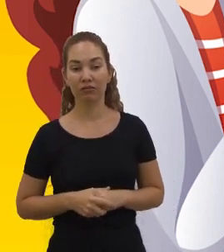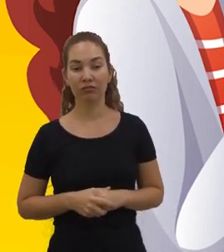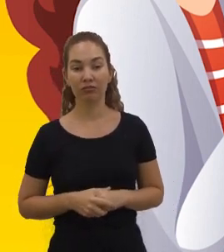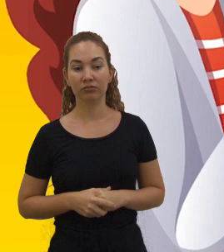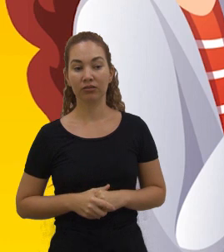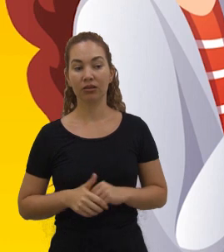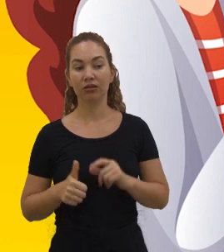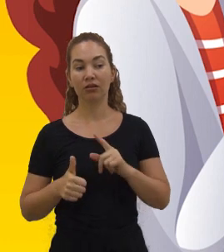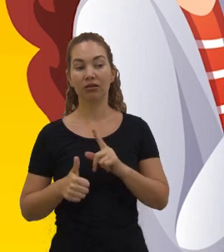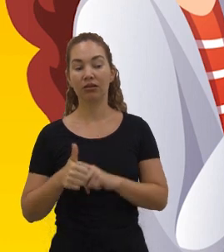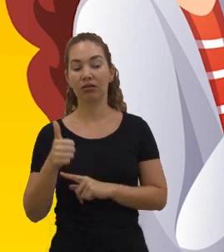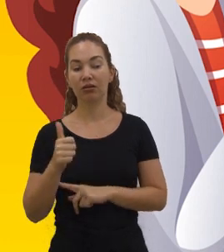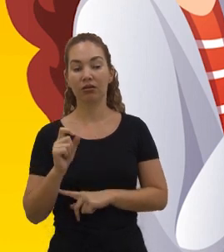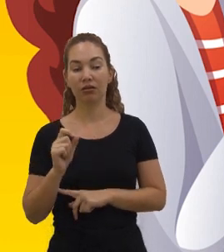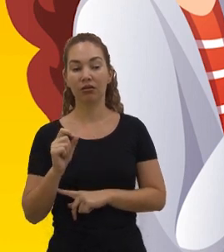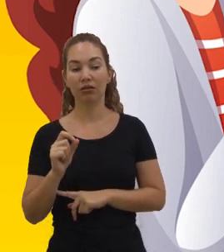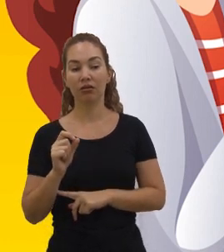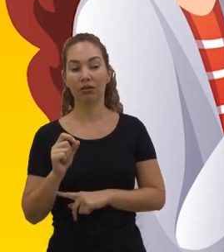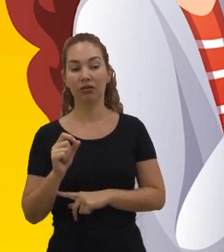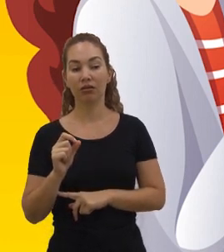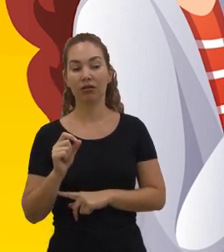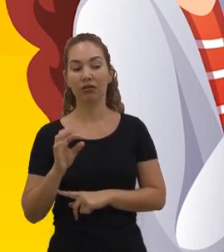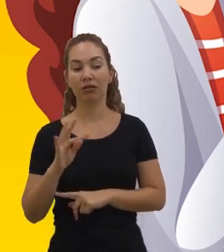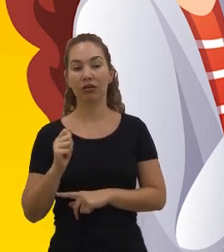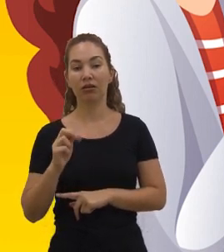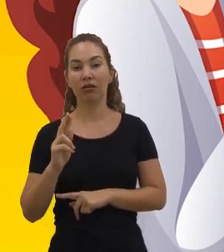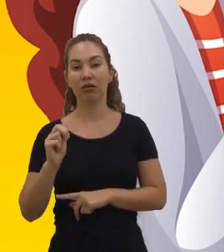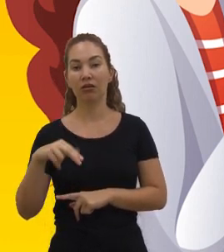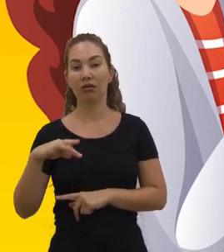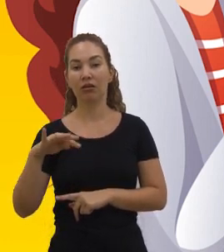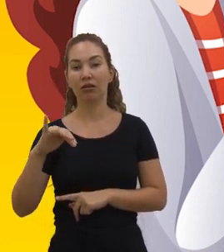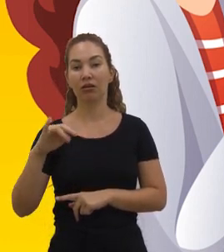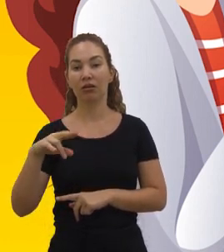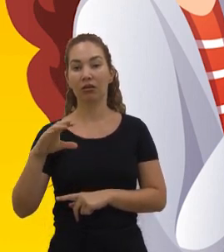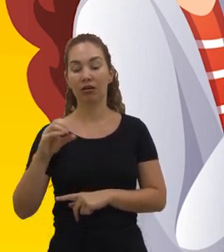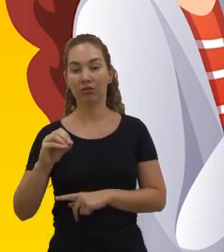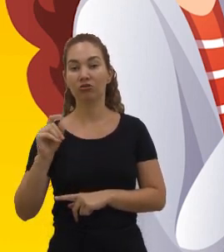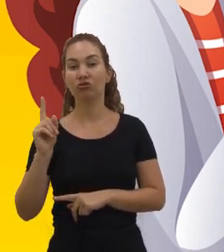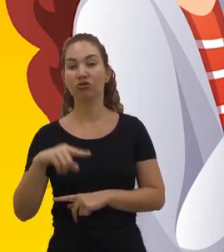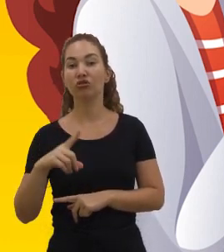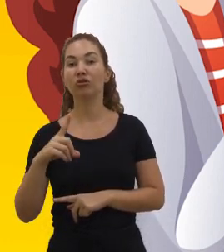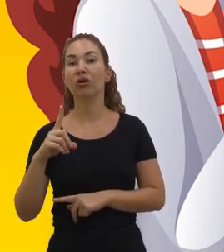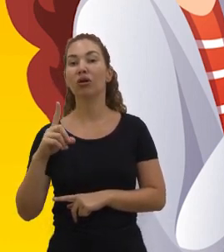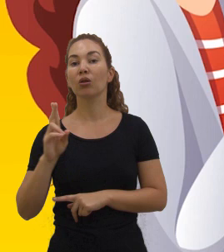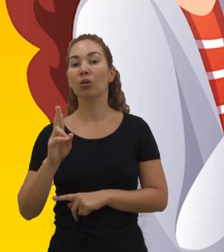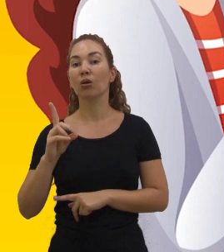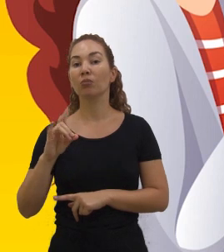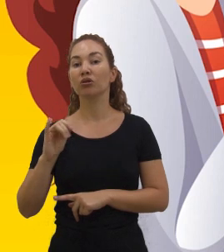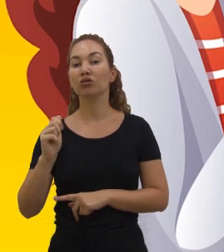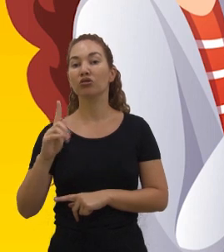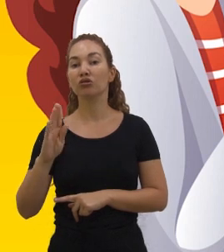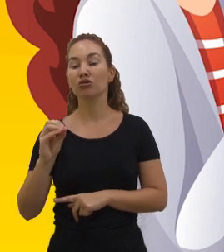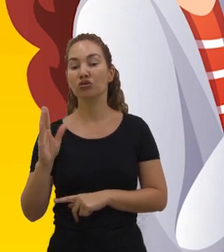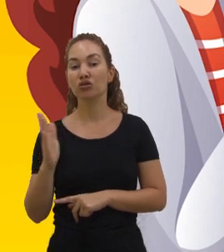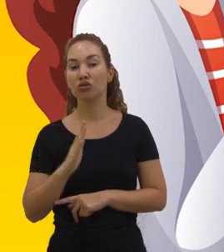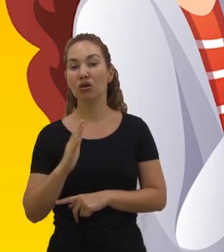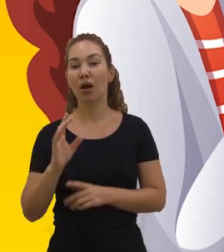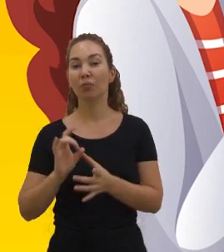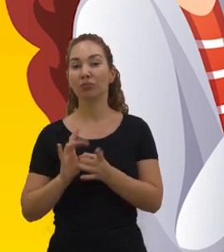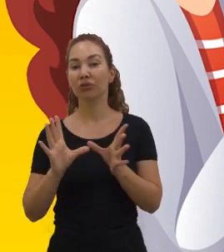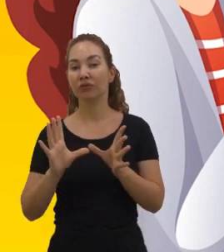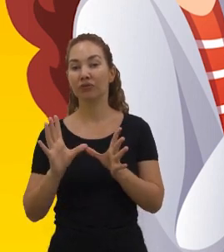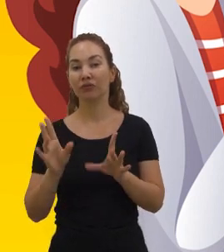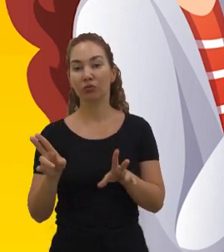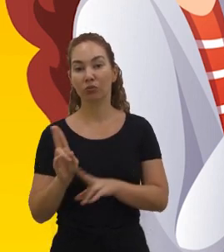O primeiro, eu vou falar o do Tarantino, que é bem famoso, que é Django Livre, que tem todo tipo de aspectos de pessoas pretas. A pessoa preta que